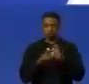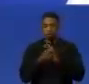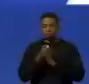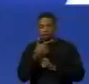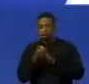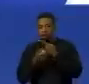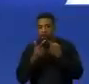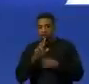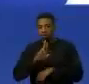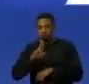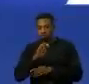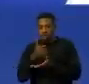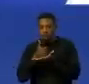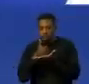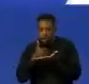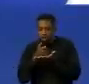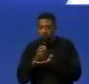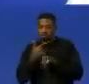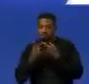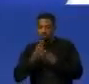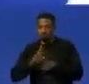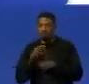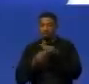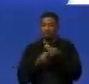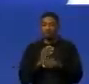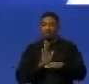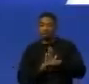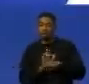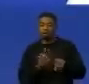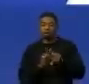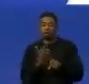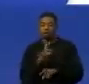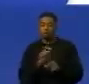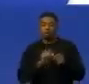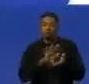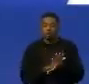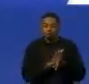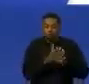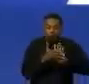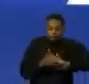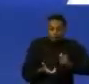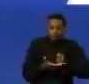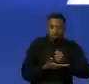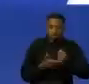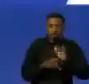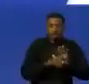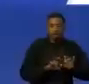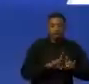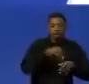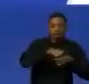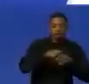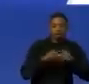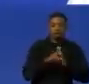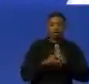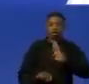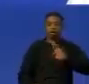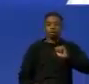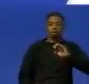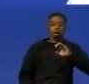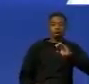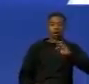fármacos, que é o antibiótico medicamento, atuam como? Ele danifica estruturas específicas na